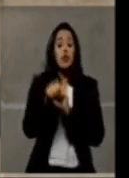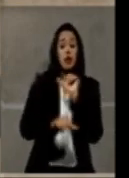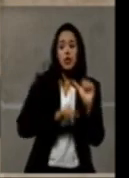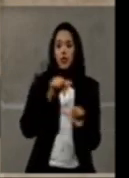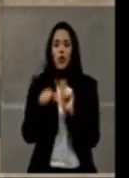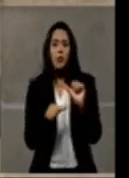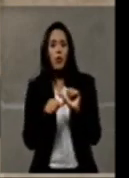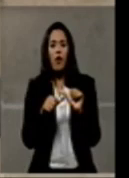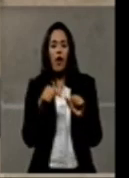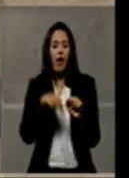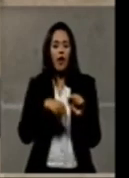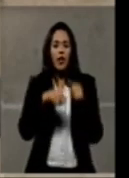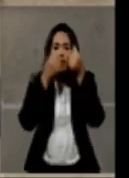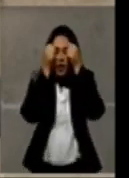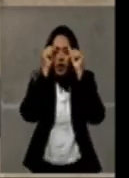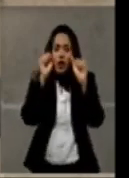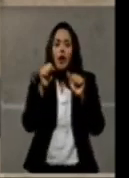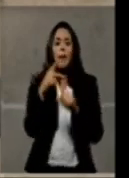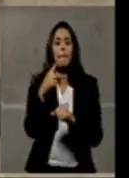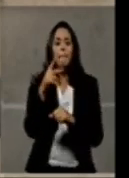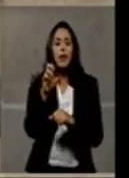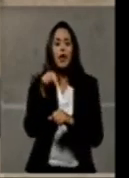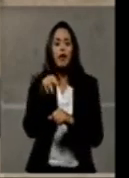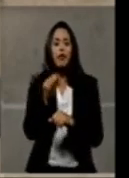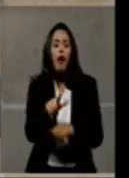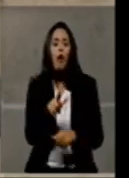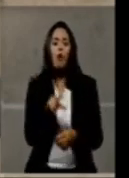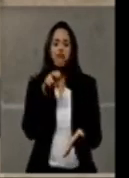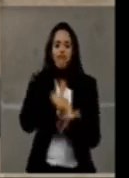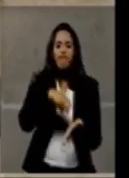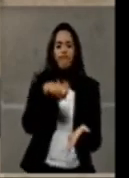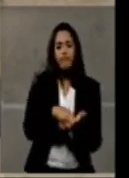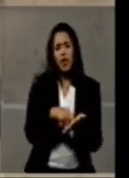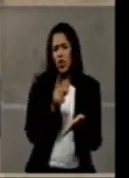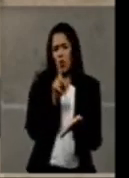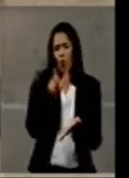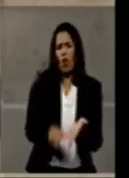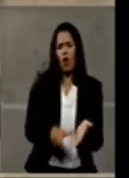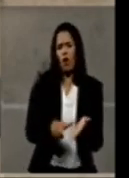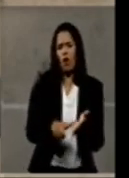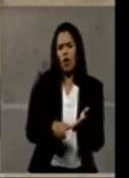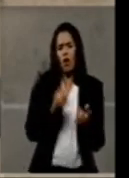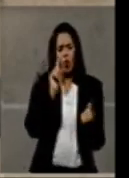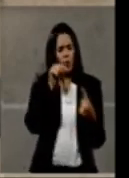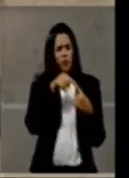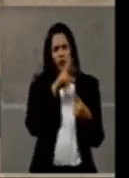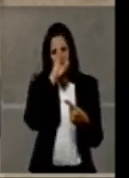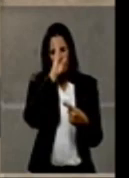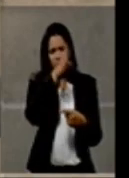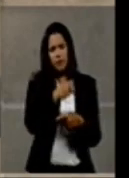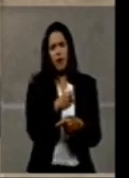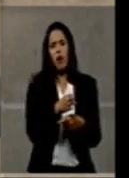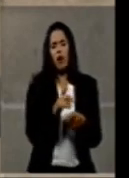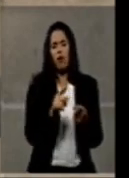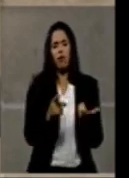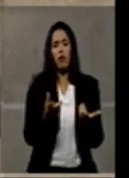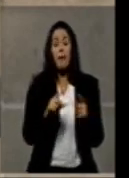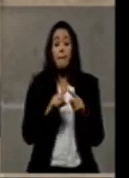em tribunal penal que não é a sua vocação nem destinação